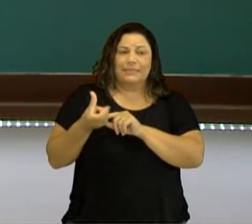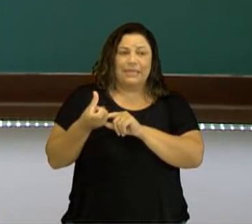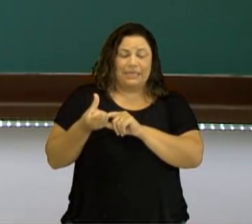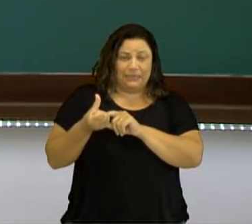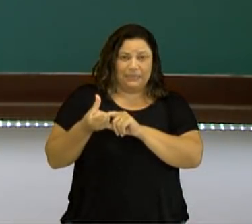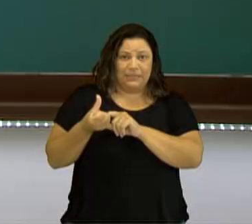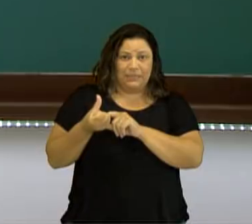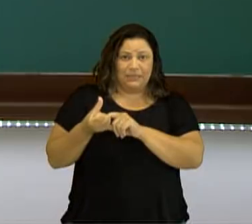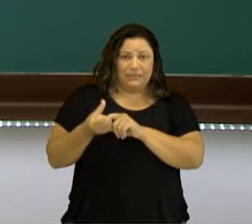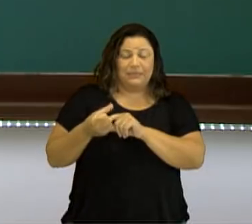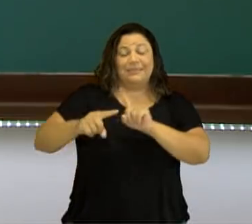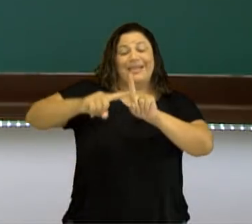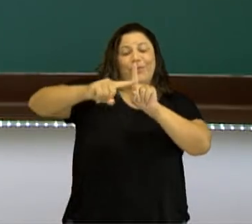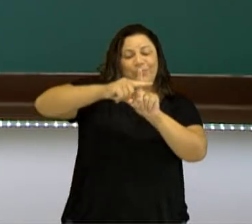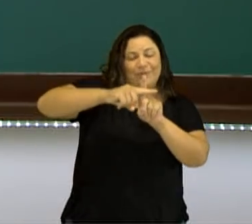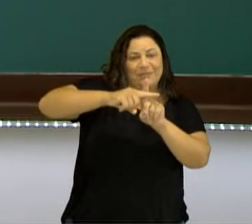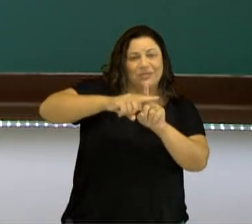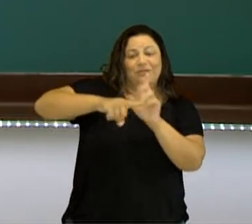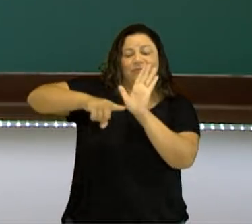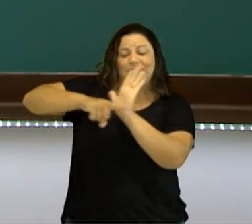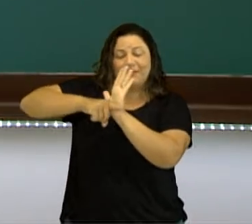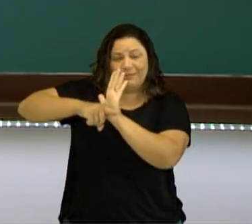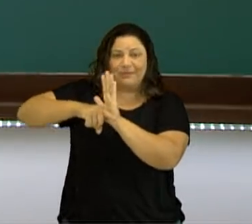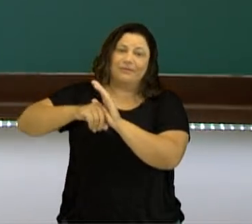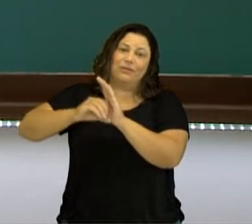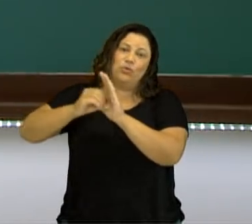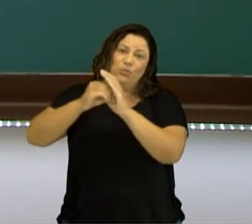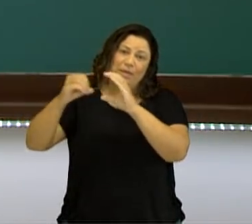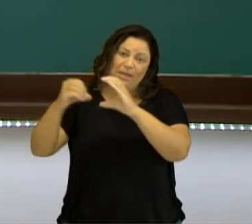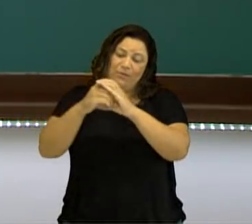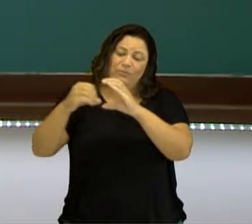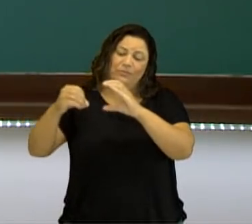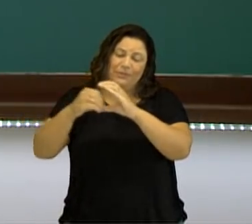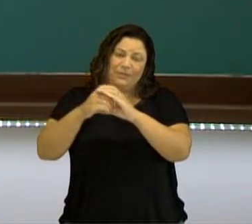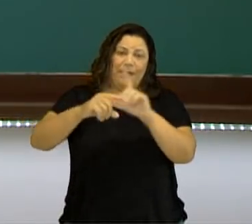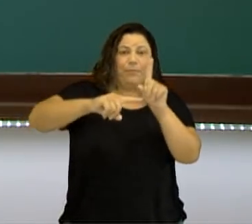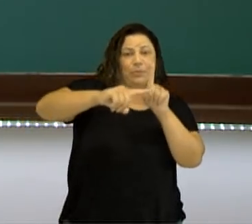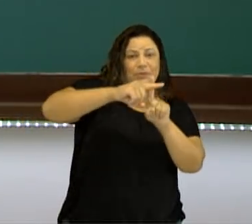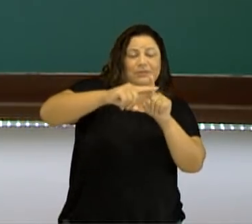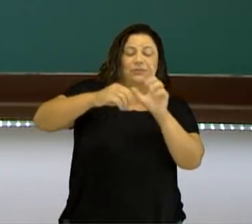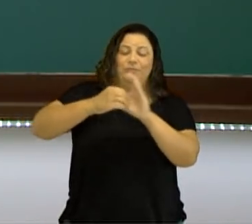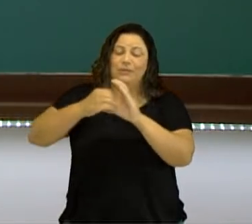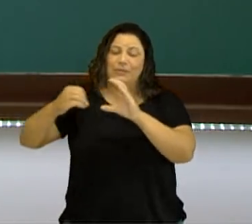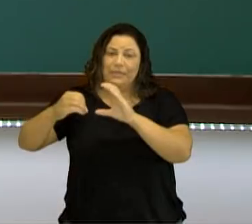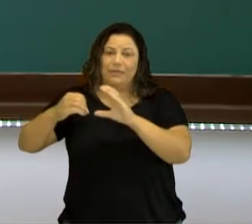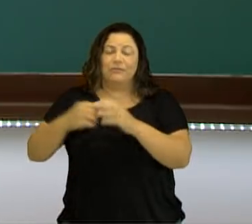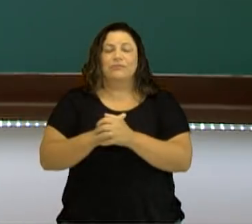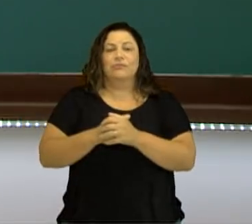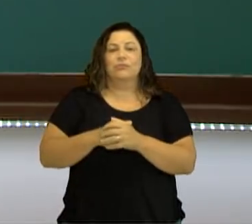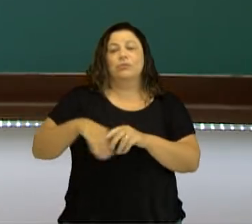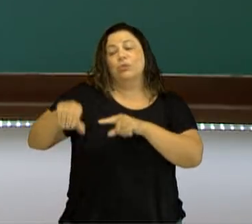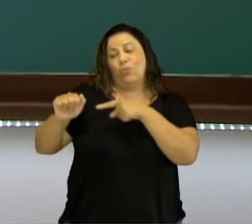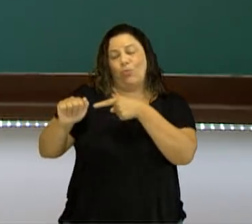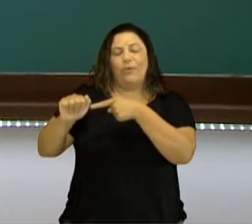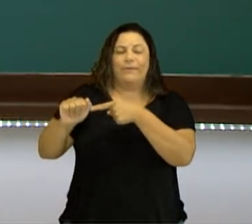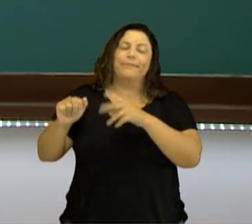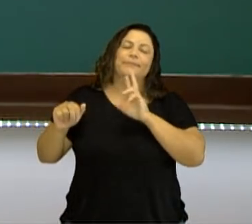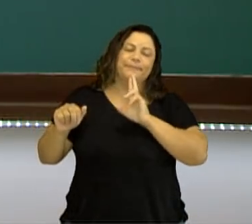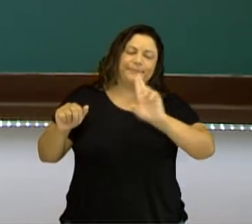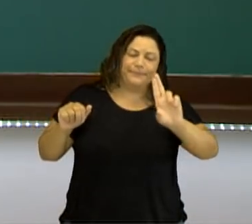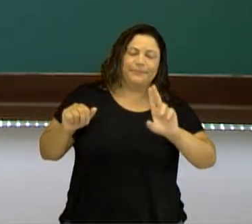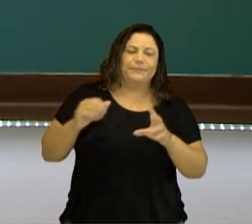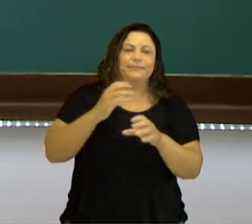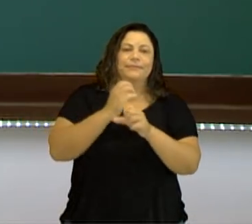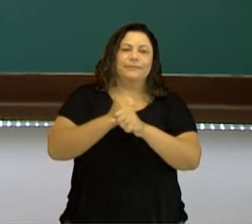quantidade da positiva mais a carga neutra. Tá bom? Então o número de massa do oxigênio é igual a 16. O número